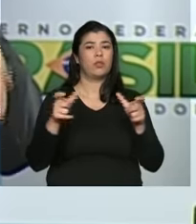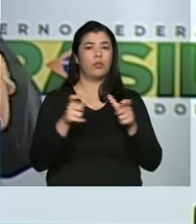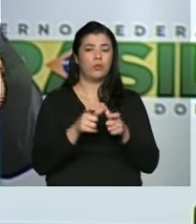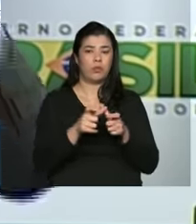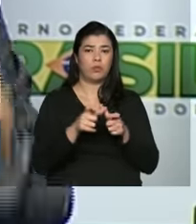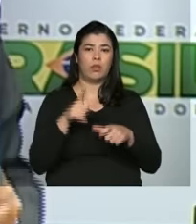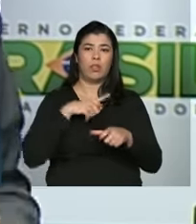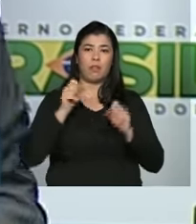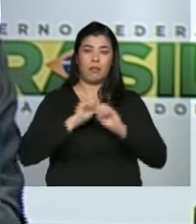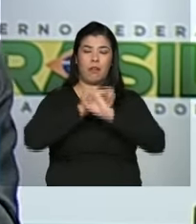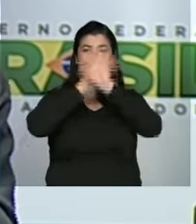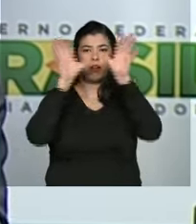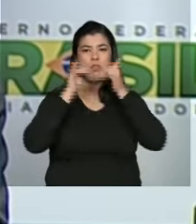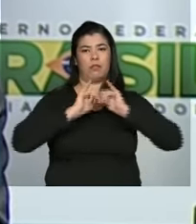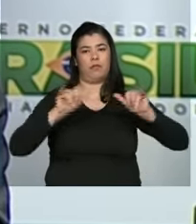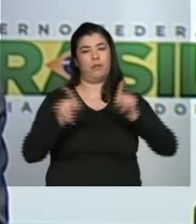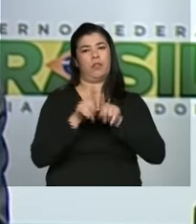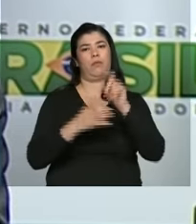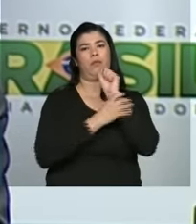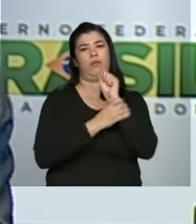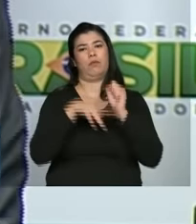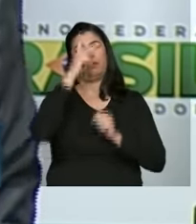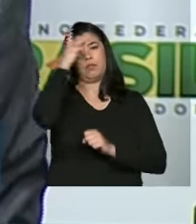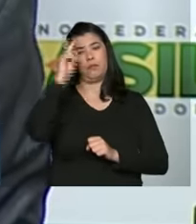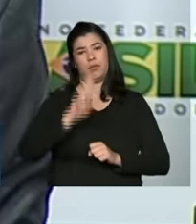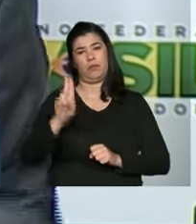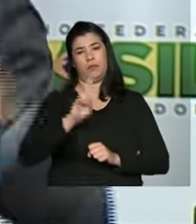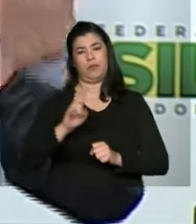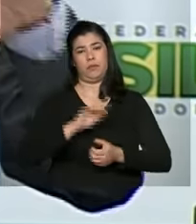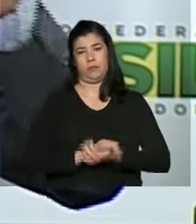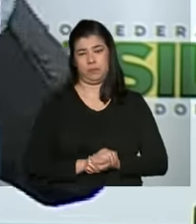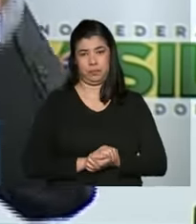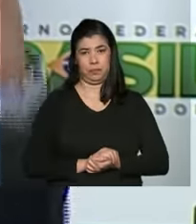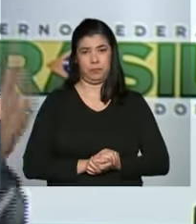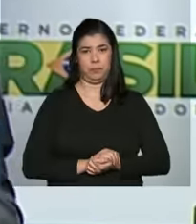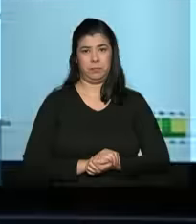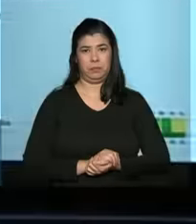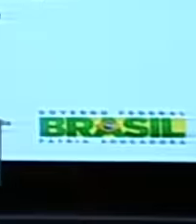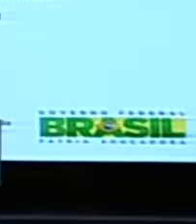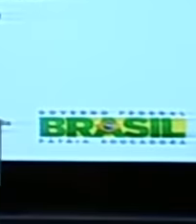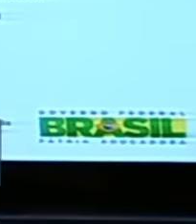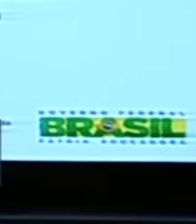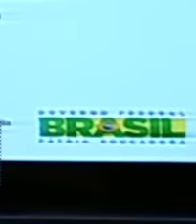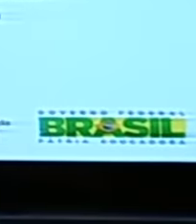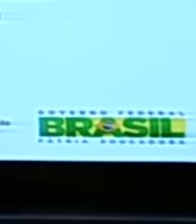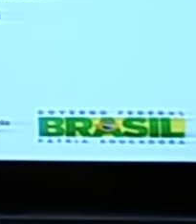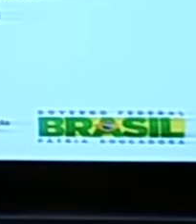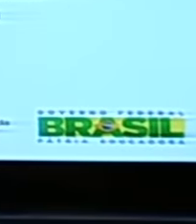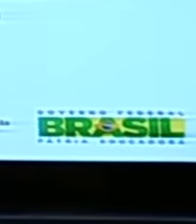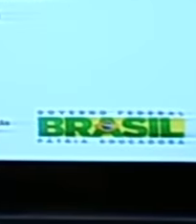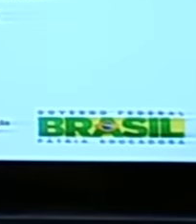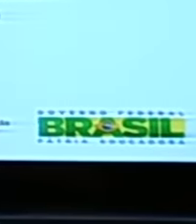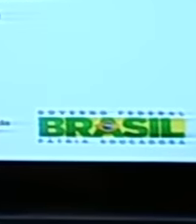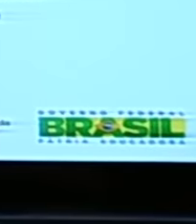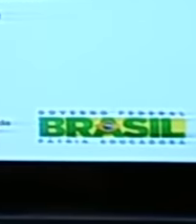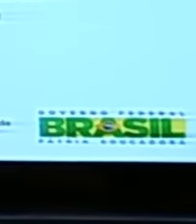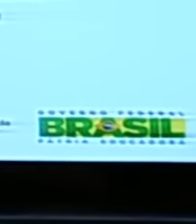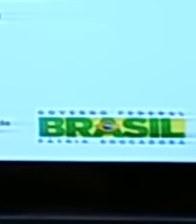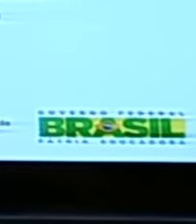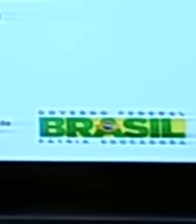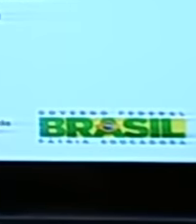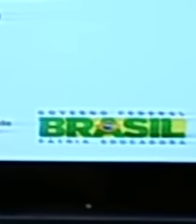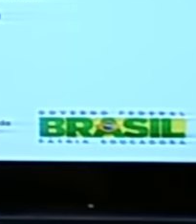informações para garantir a Segurança do Paciente est esse conjunto de de questões que eu levantei a ausência de